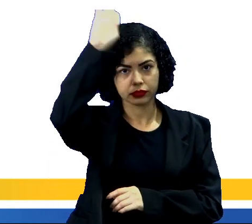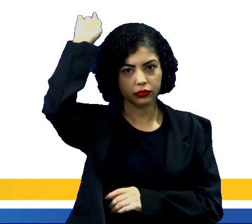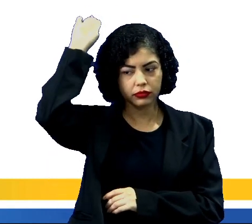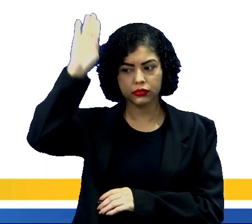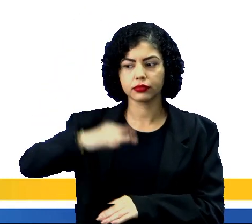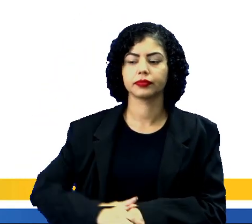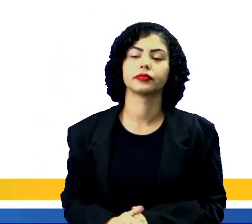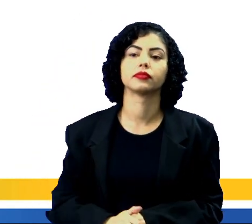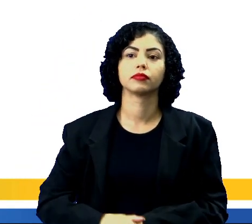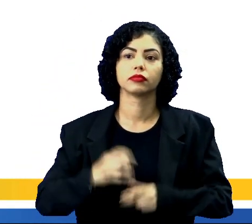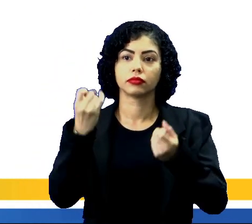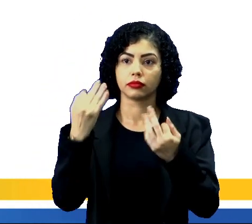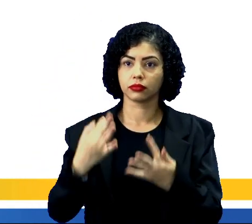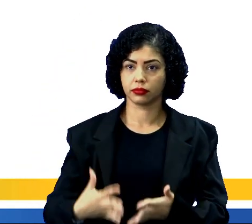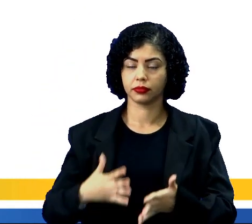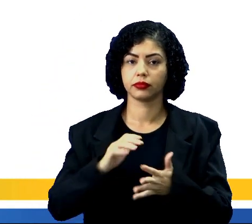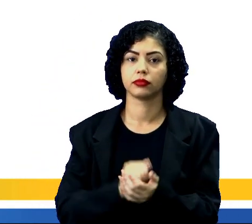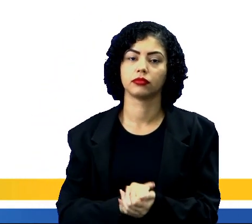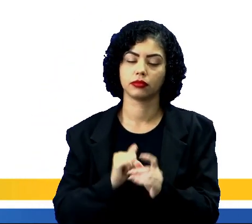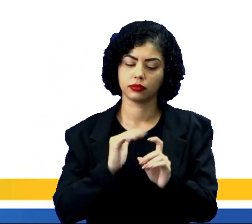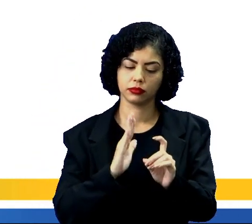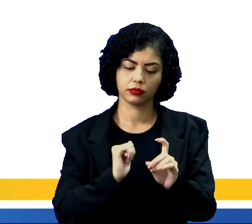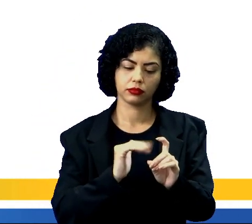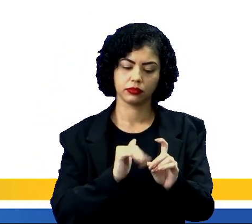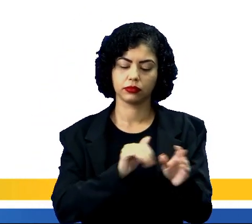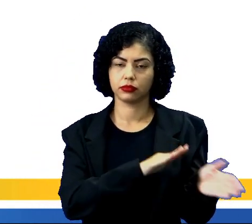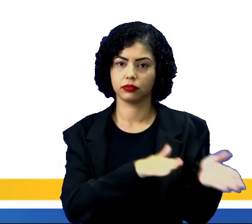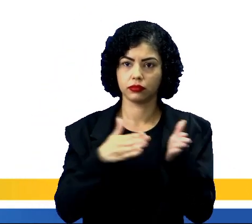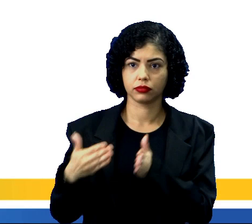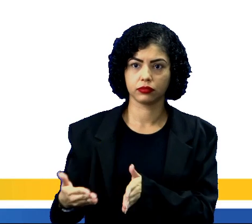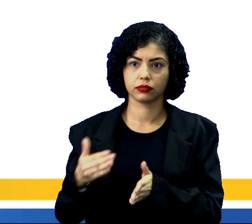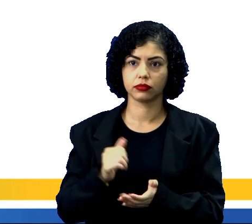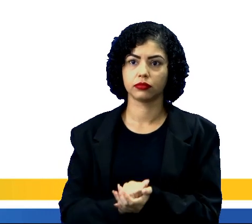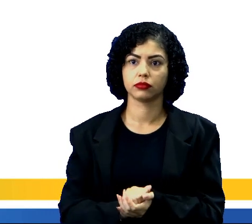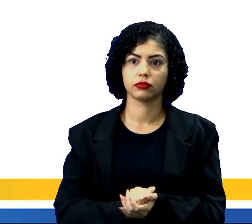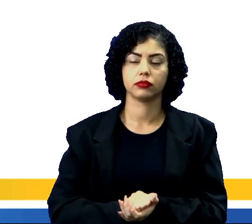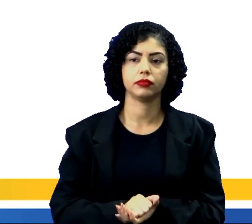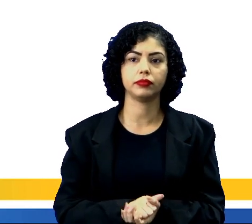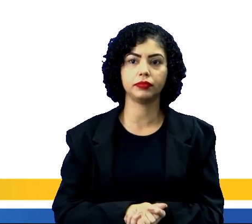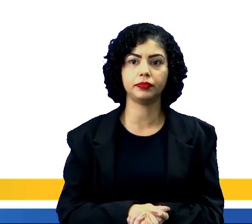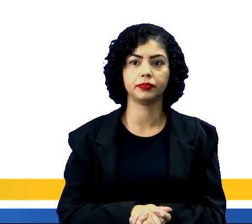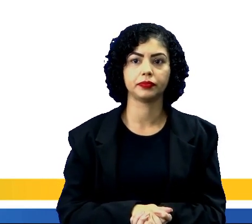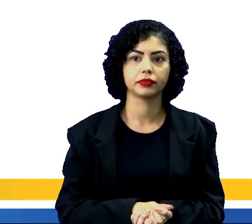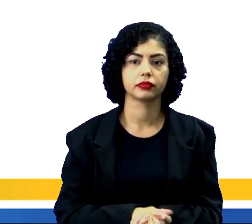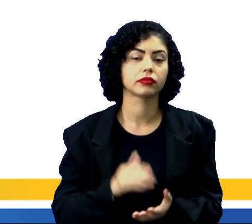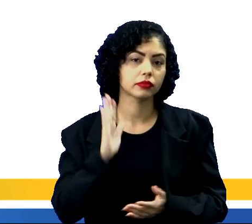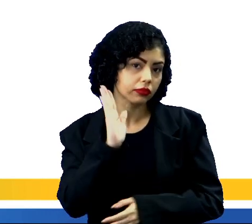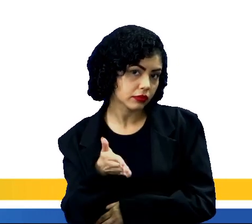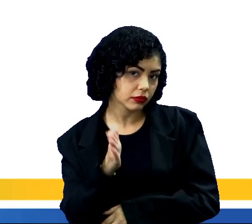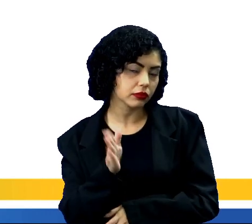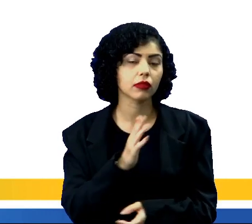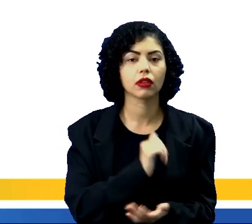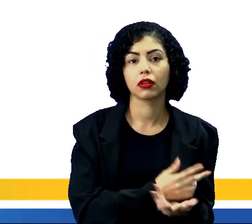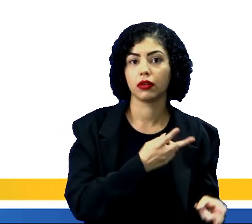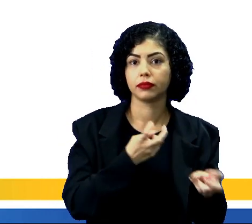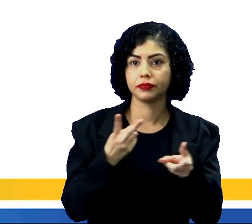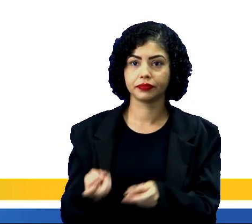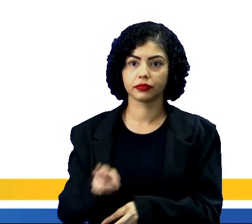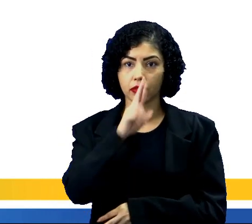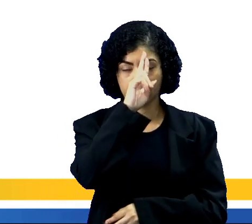a explicação mitológica é essa, a partir do mito de Rômulo e Remo. Já uma